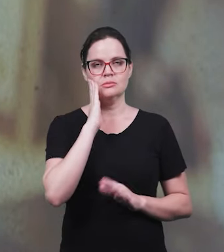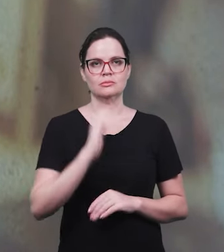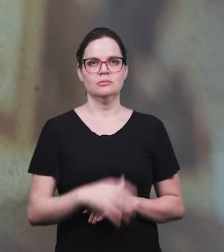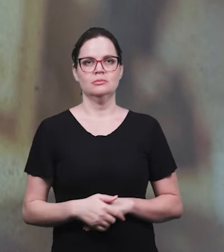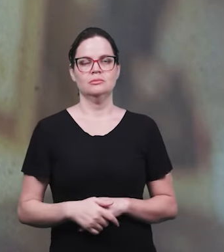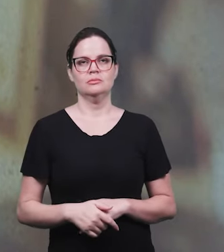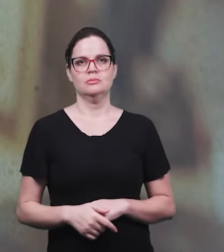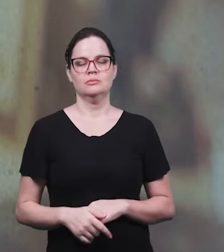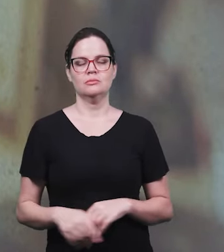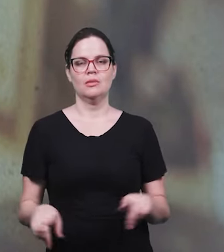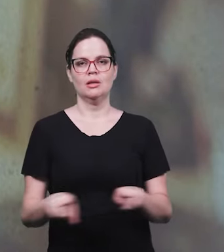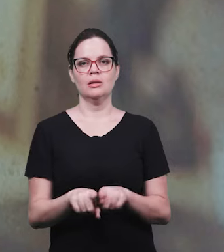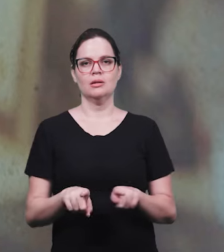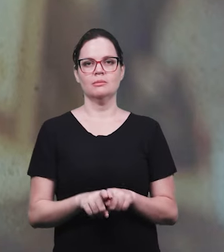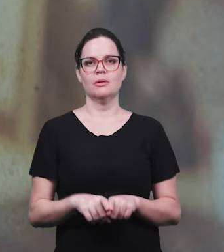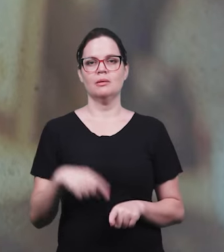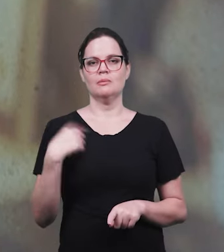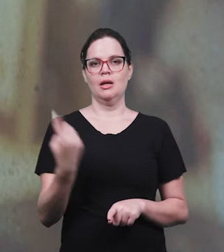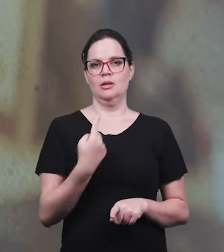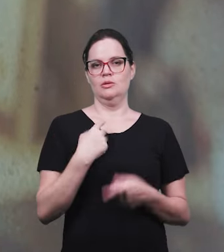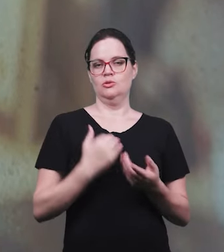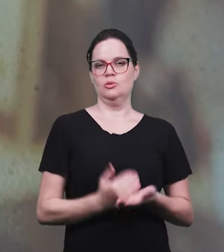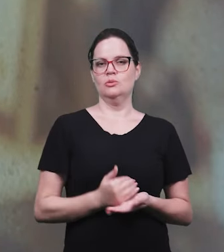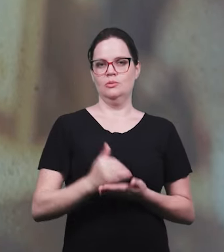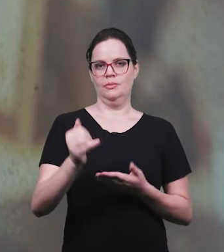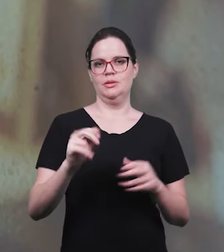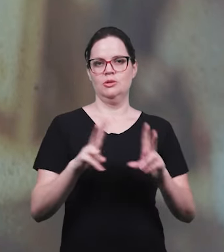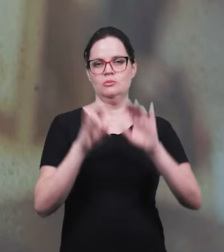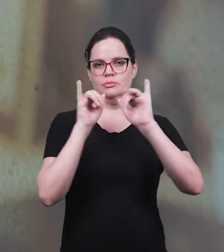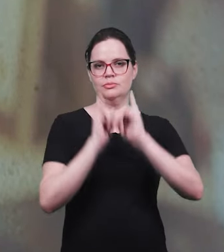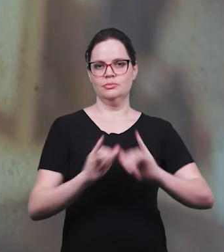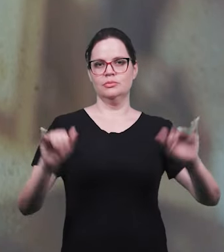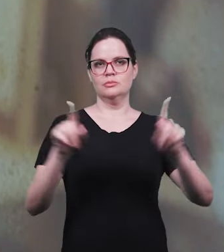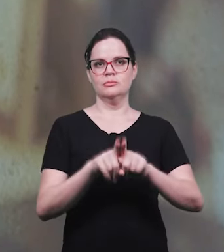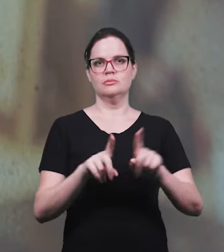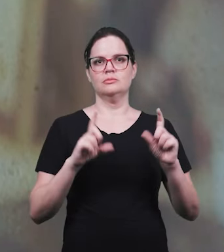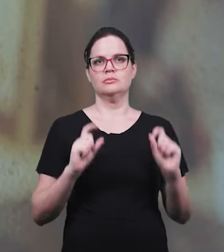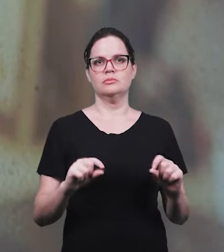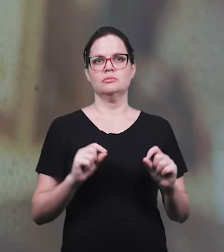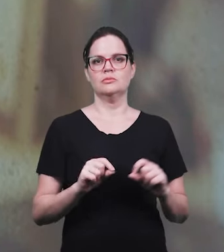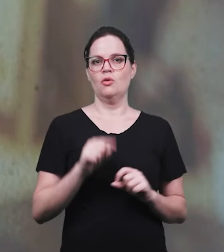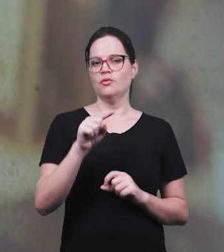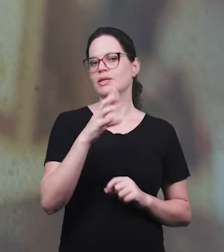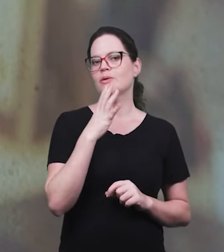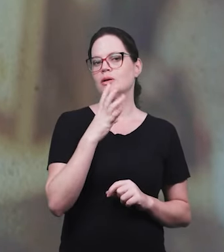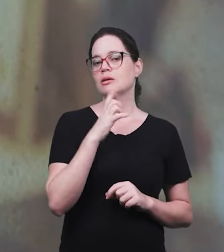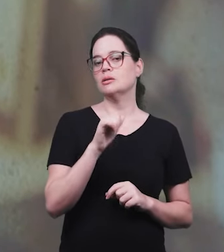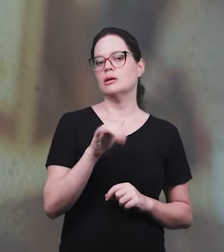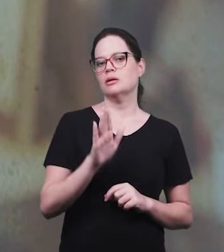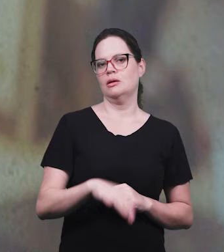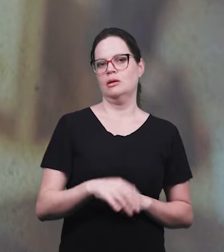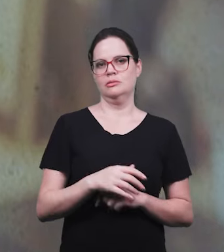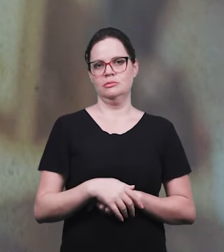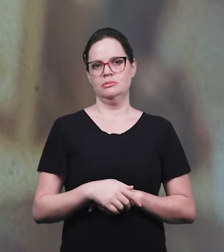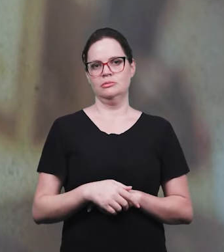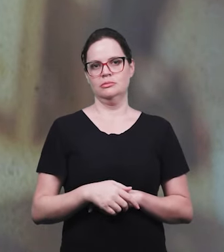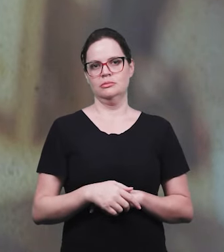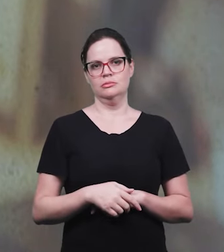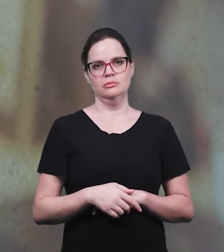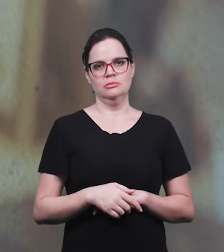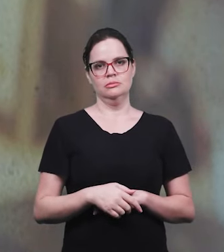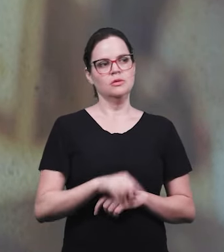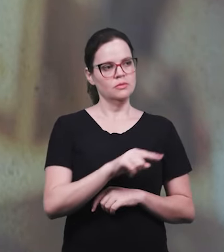E para começar também, não só a publicidade, comece com quem você conhece. porque